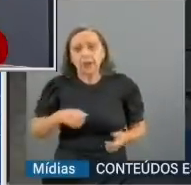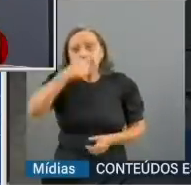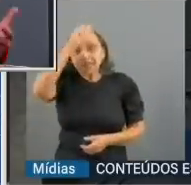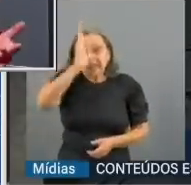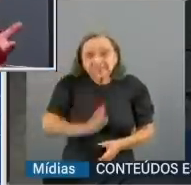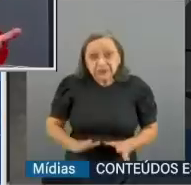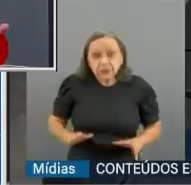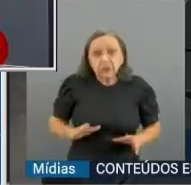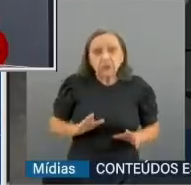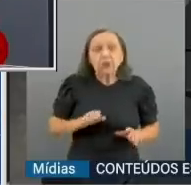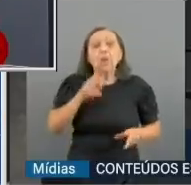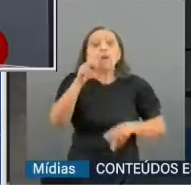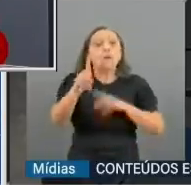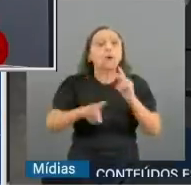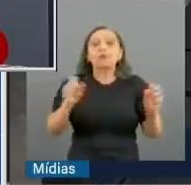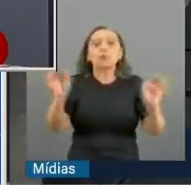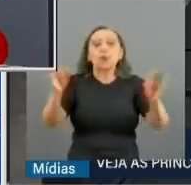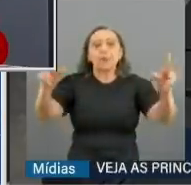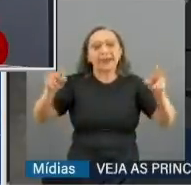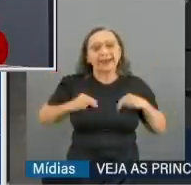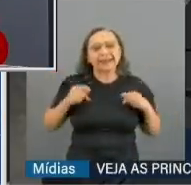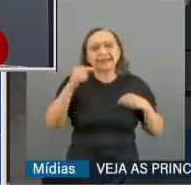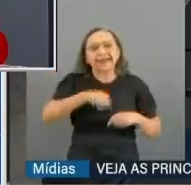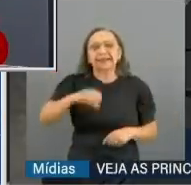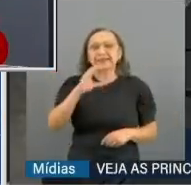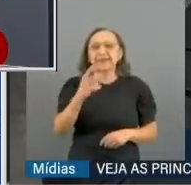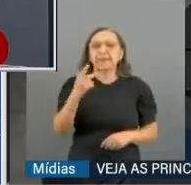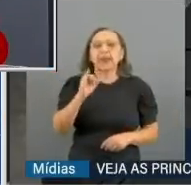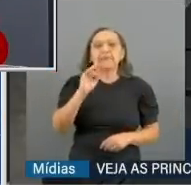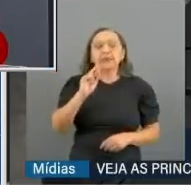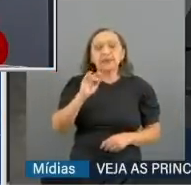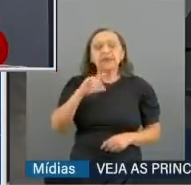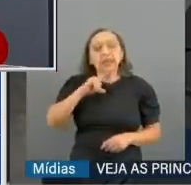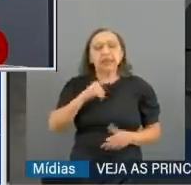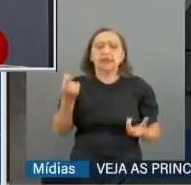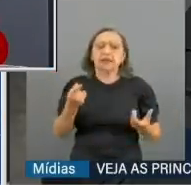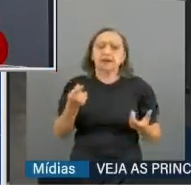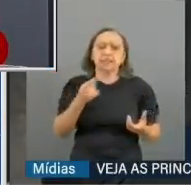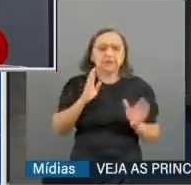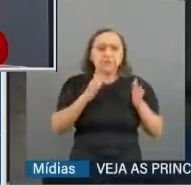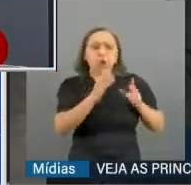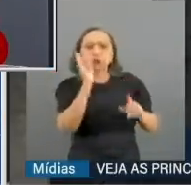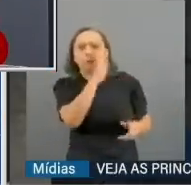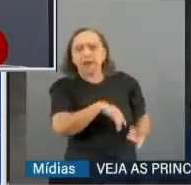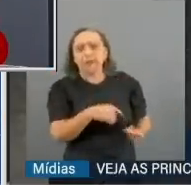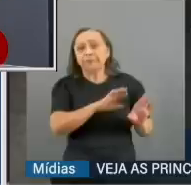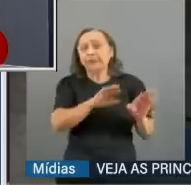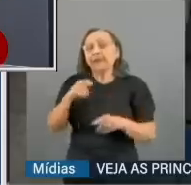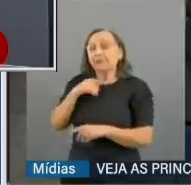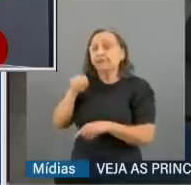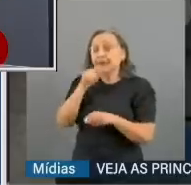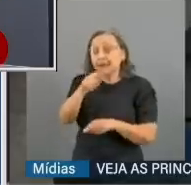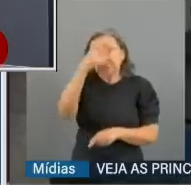a certificados de vacina, né? Nada que justifique a adulteração que possa ter acontecido ou a